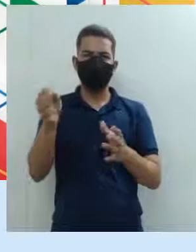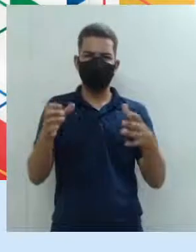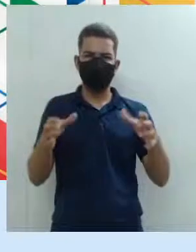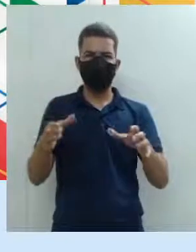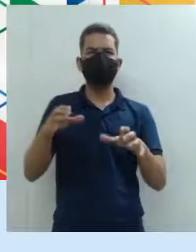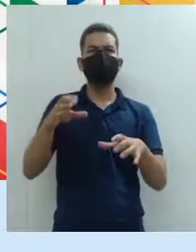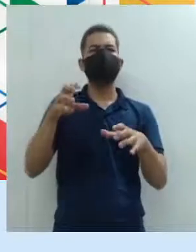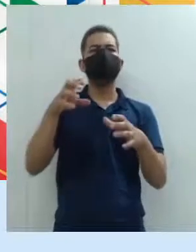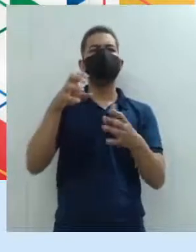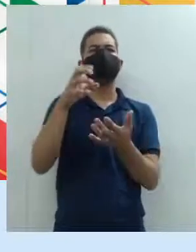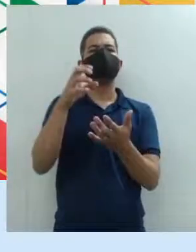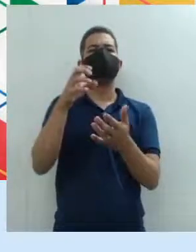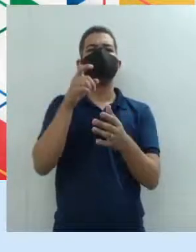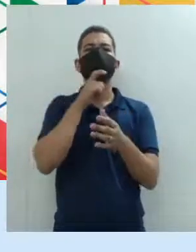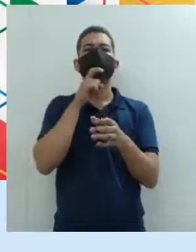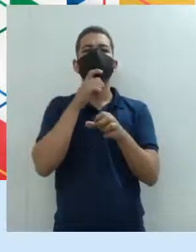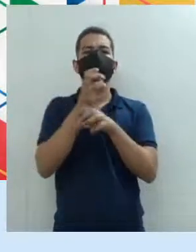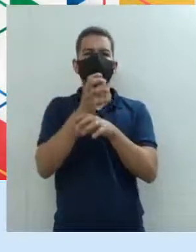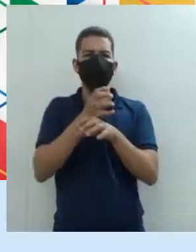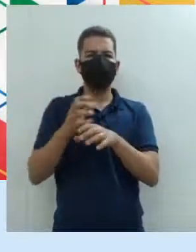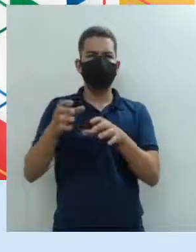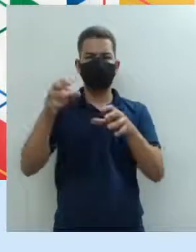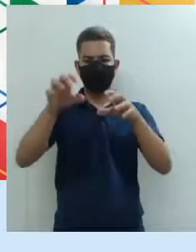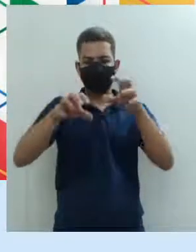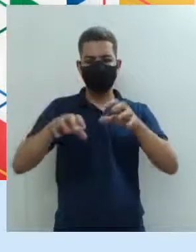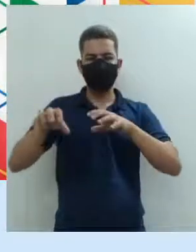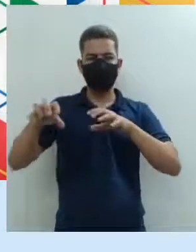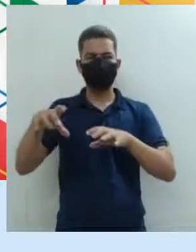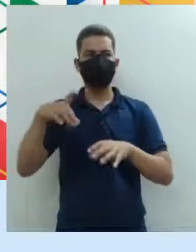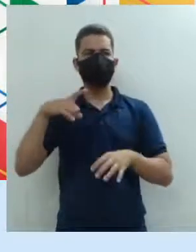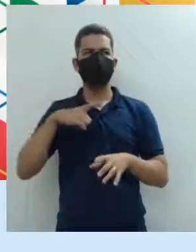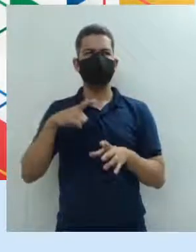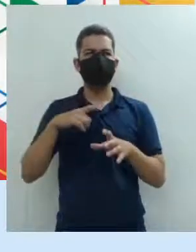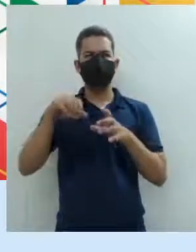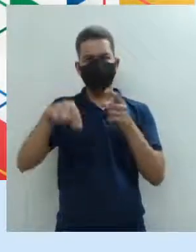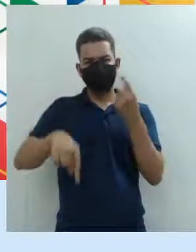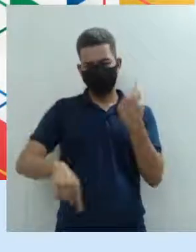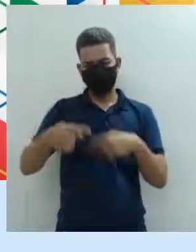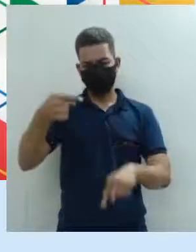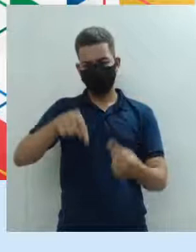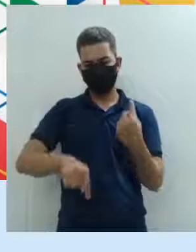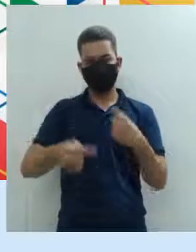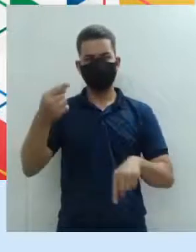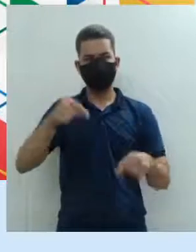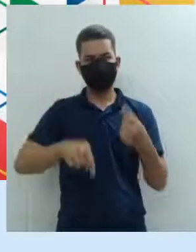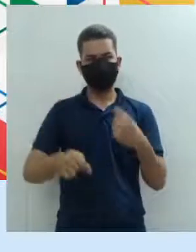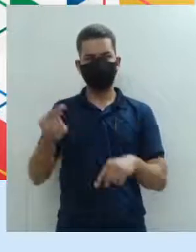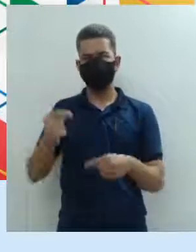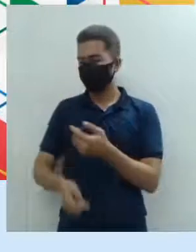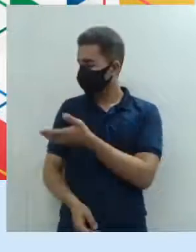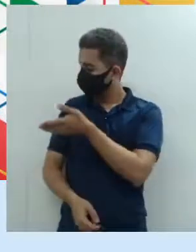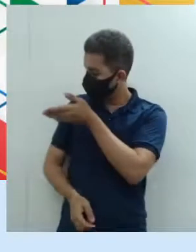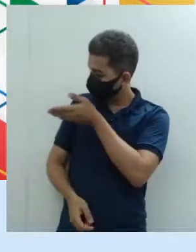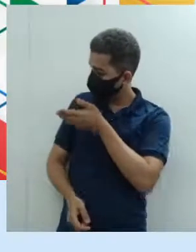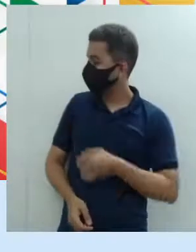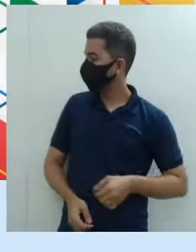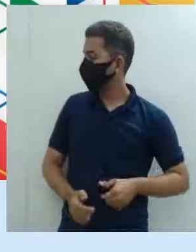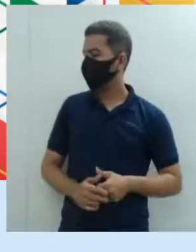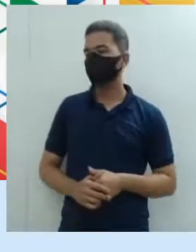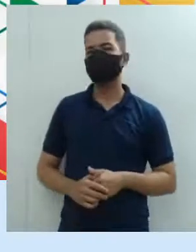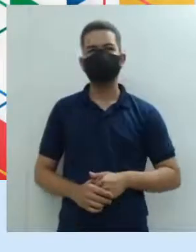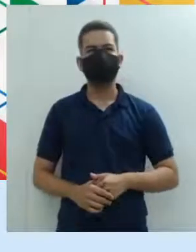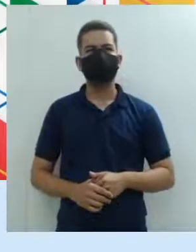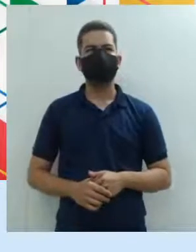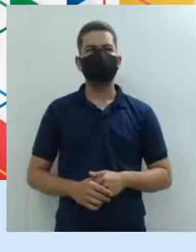ali. Então, você tem aqui que vai resfriando aquela parte de cima, o chope mais frio desce e o mais quente sobe,